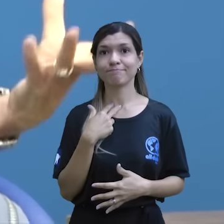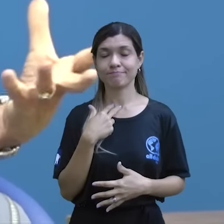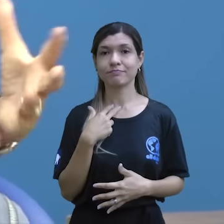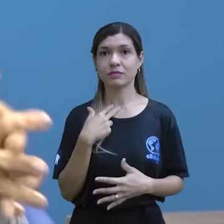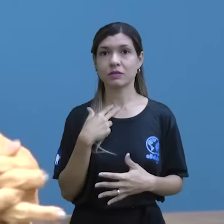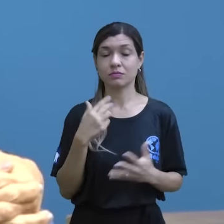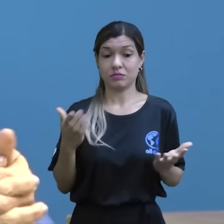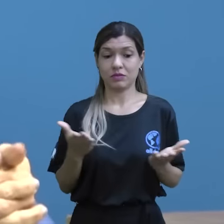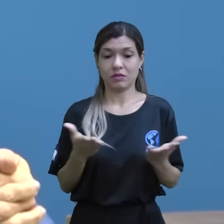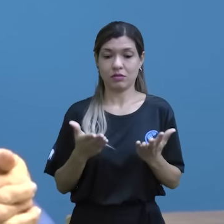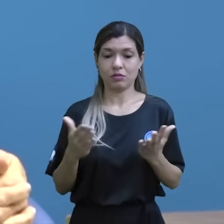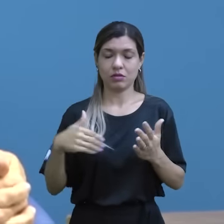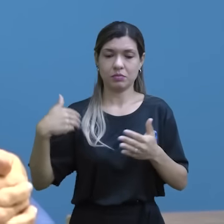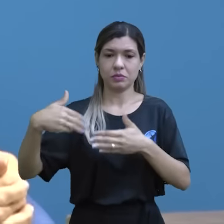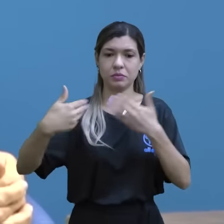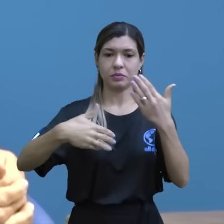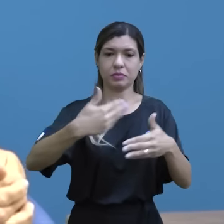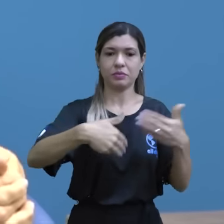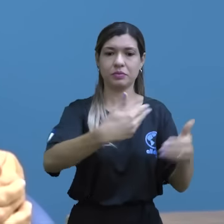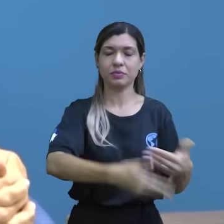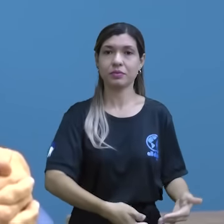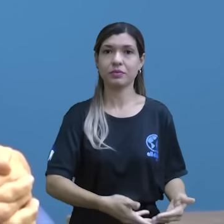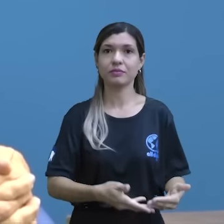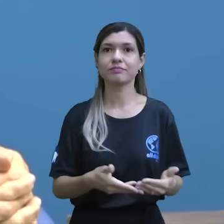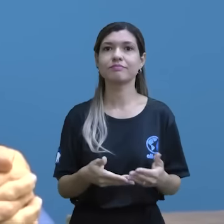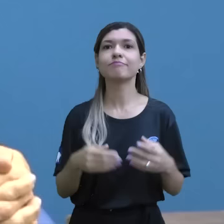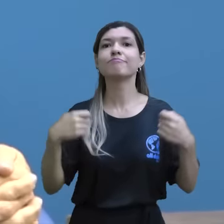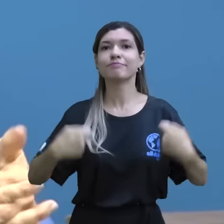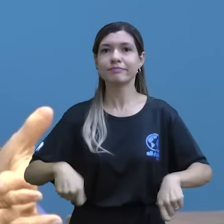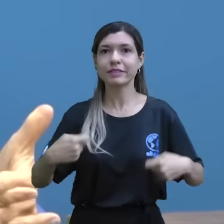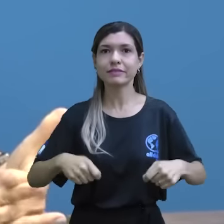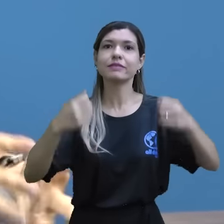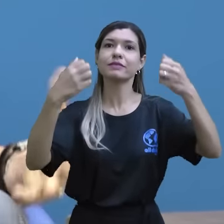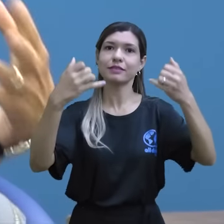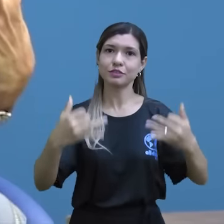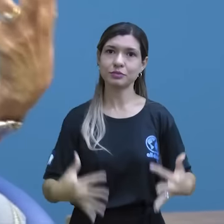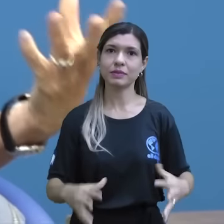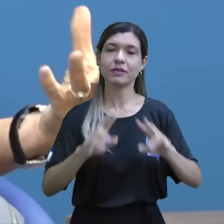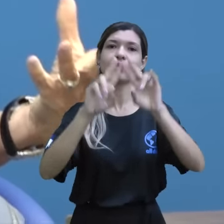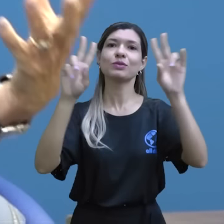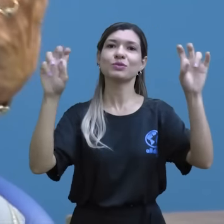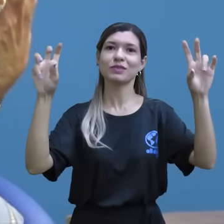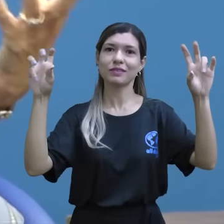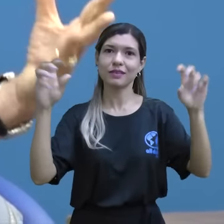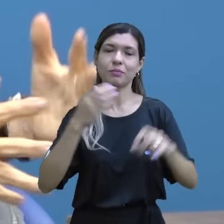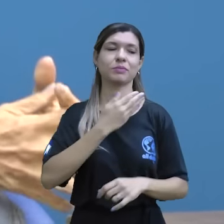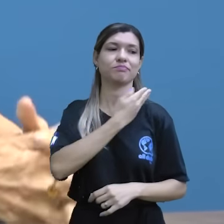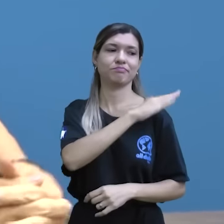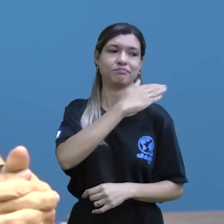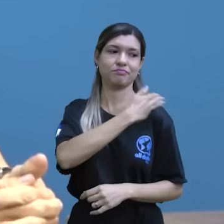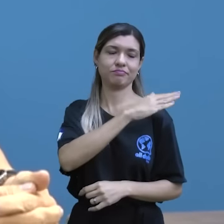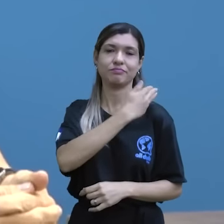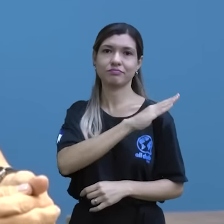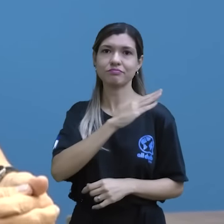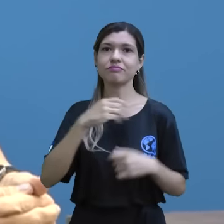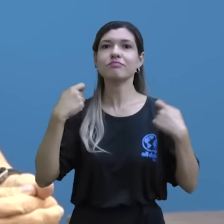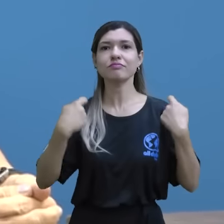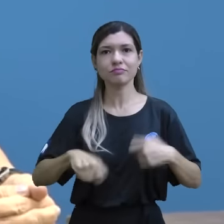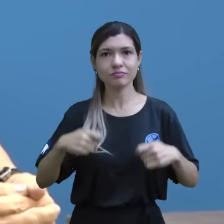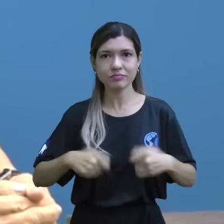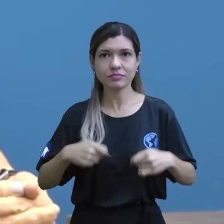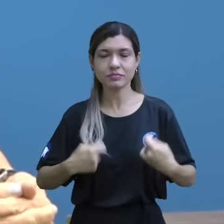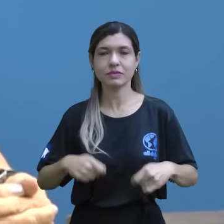continuo estudando, estava contando agora para a Bea que estou estudando as pessoas que estavam no hospício, no